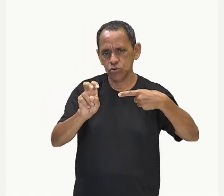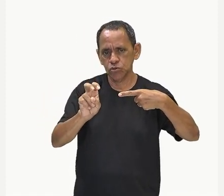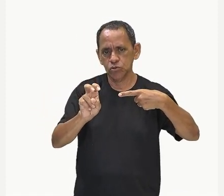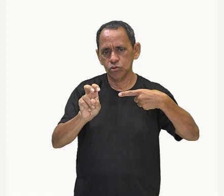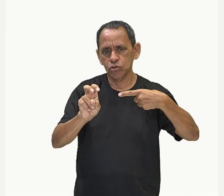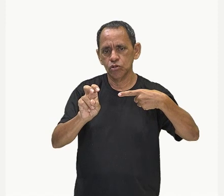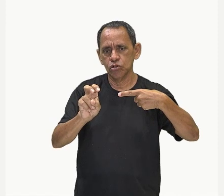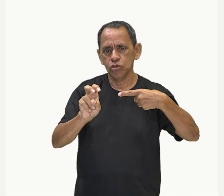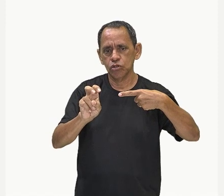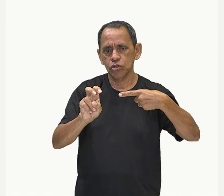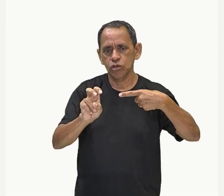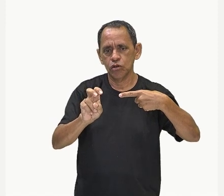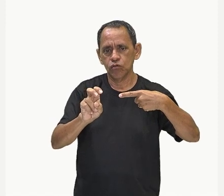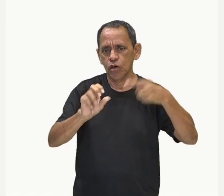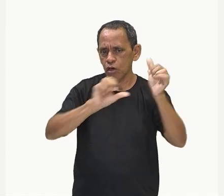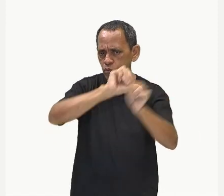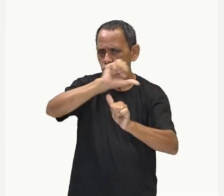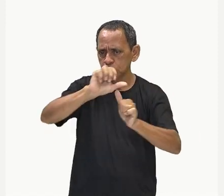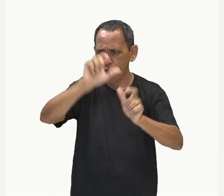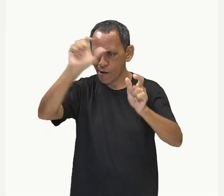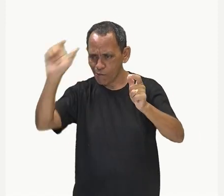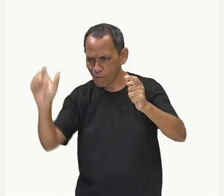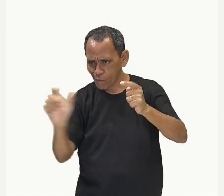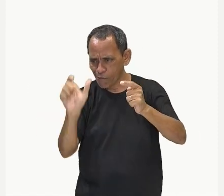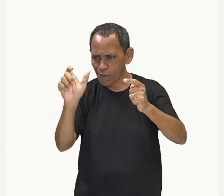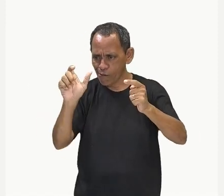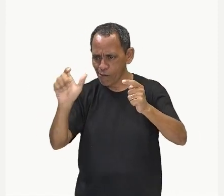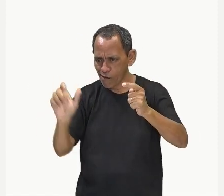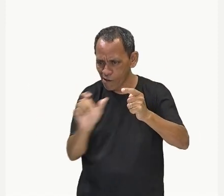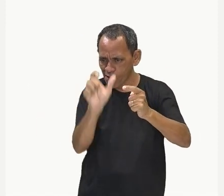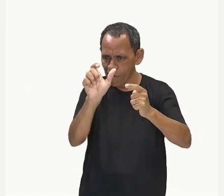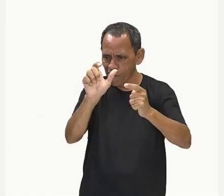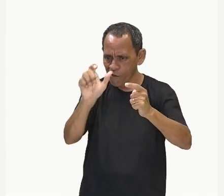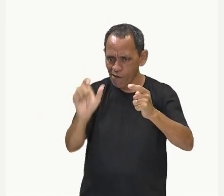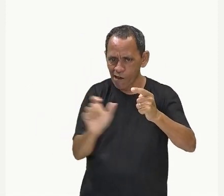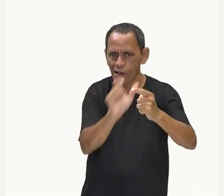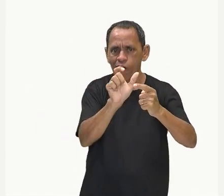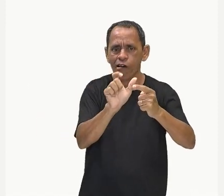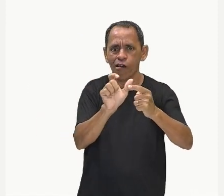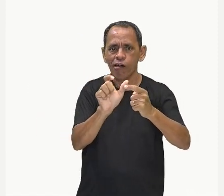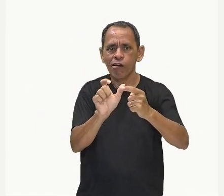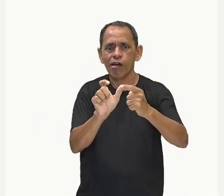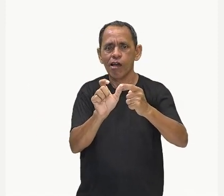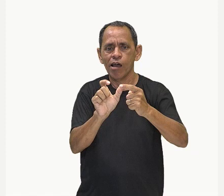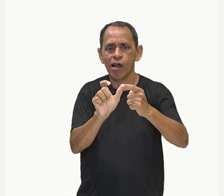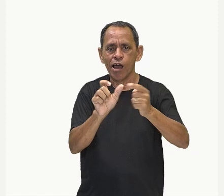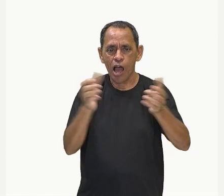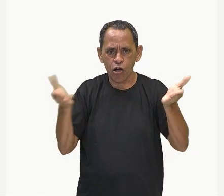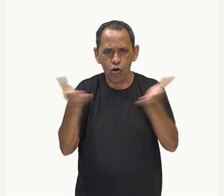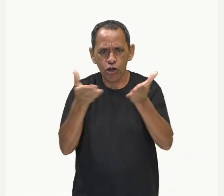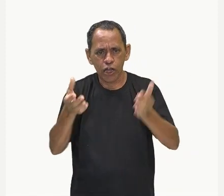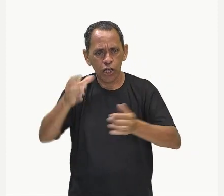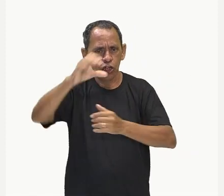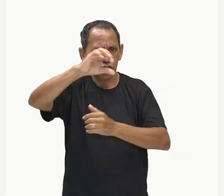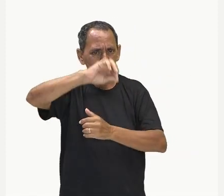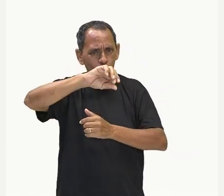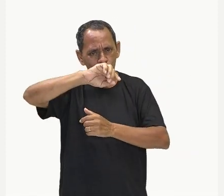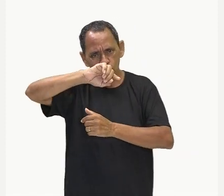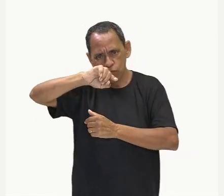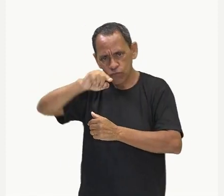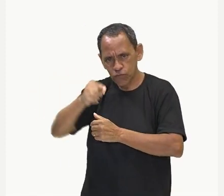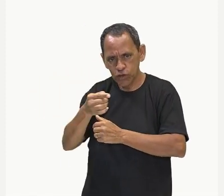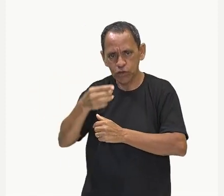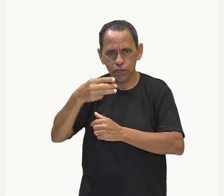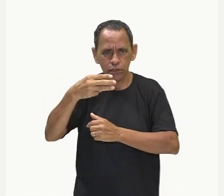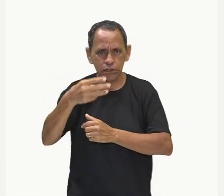terá 3 casas decimais. E aí eu consigo completar com a vírgula ali, né?